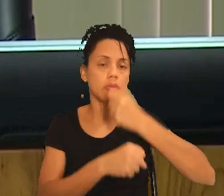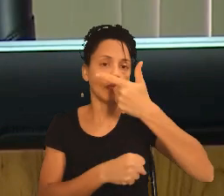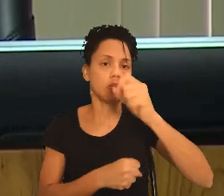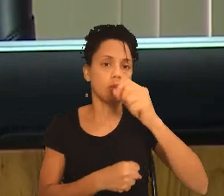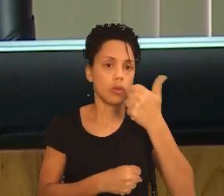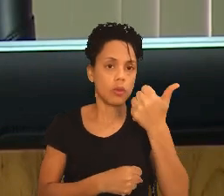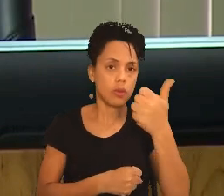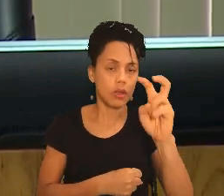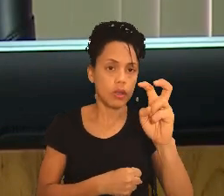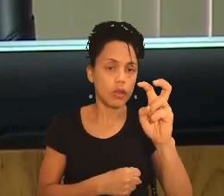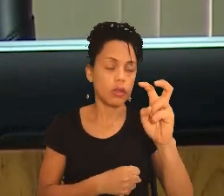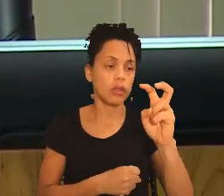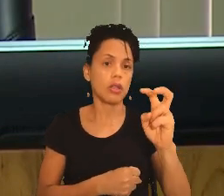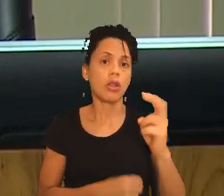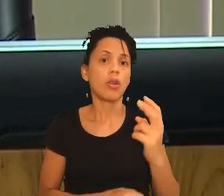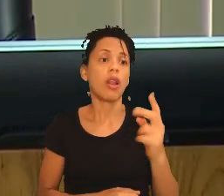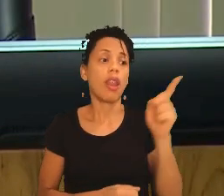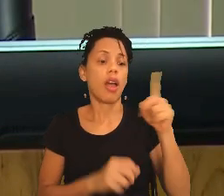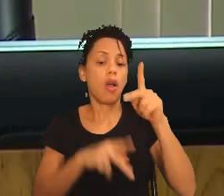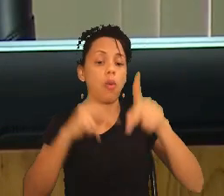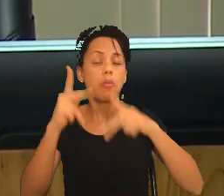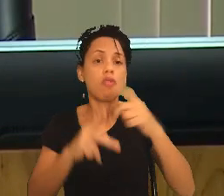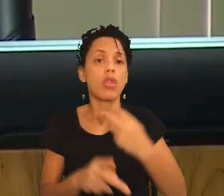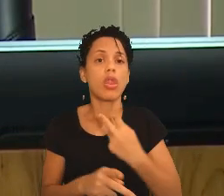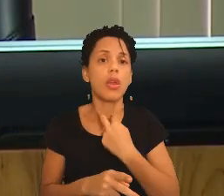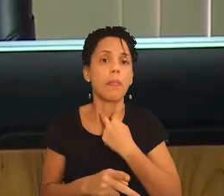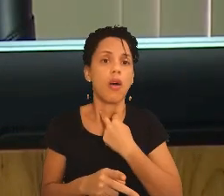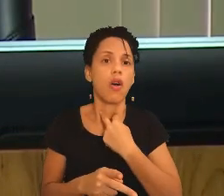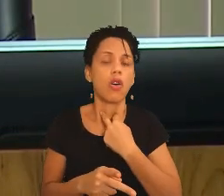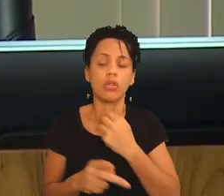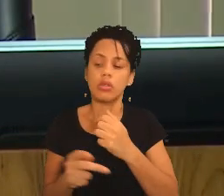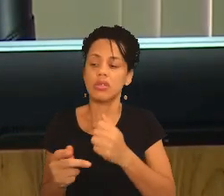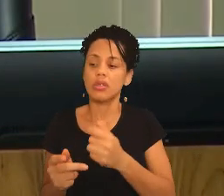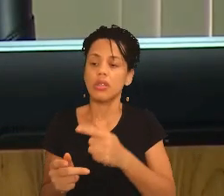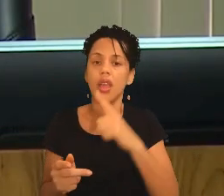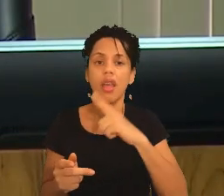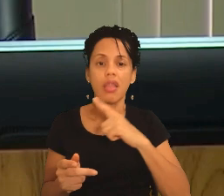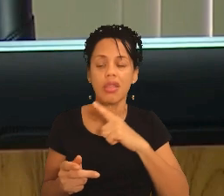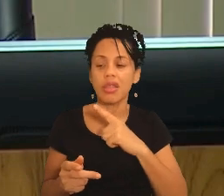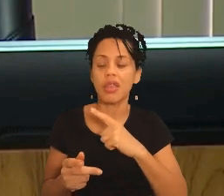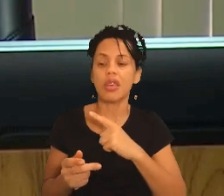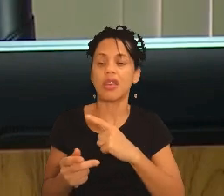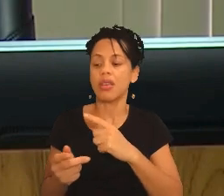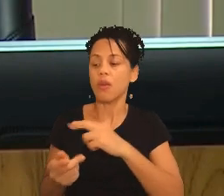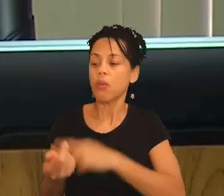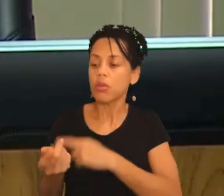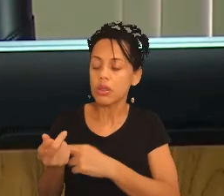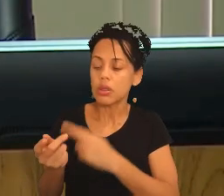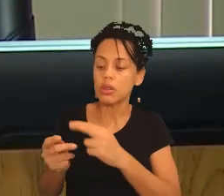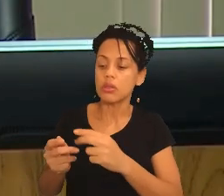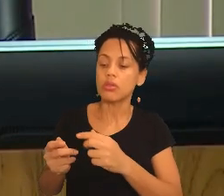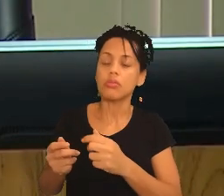porque desde 2015 que o nosso povo não pode mais exercer